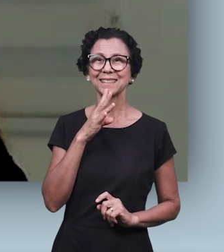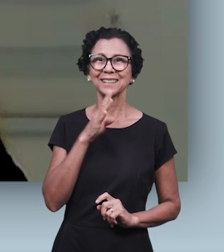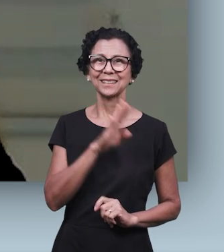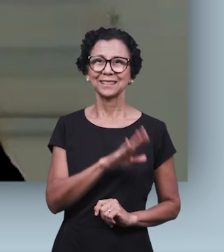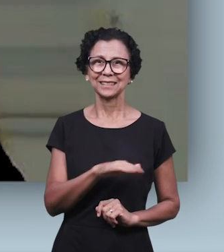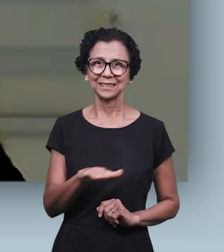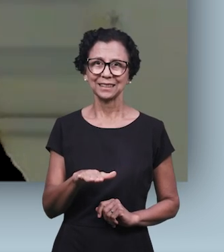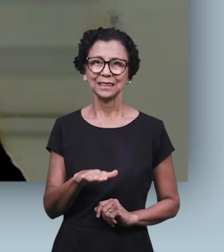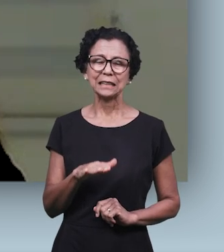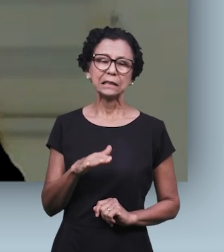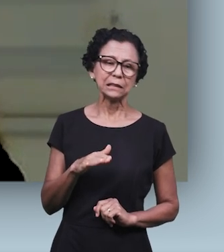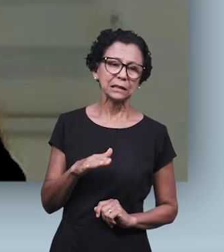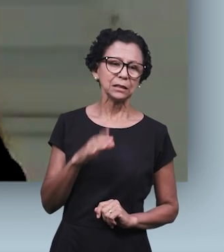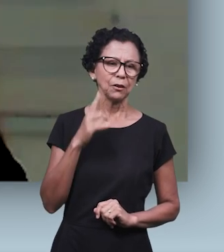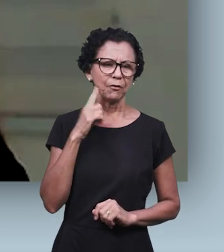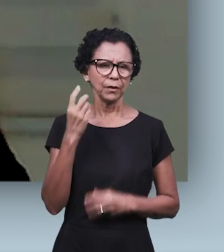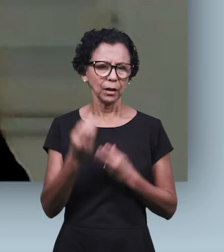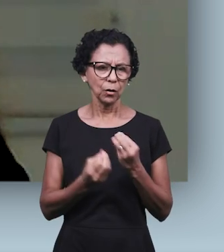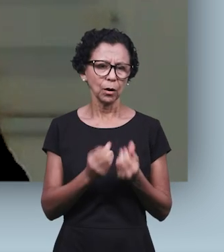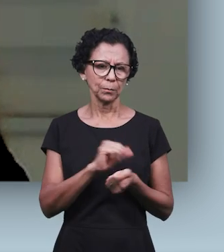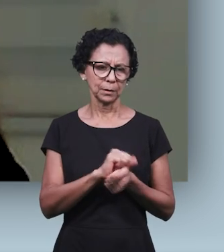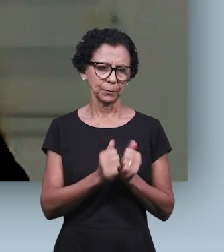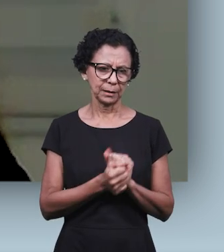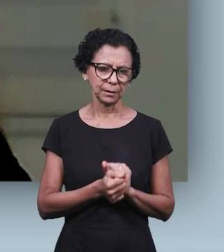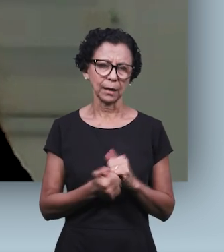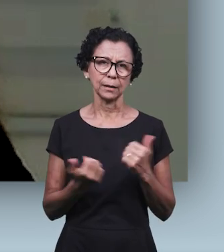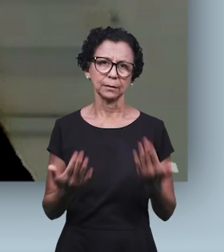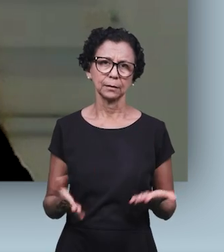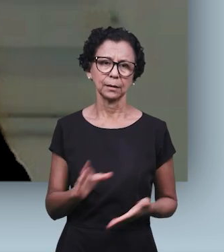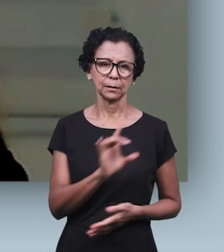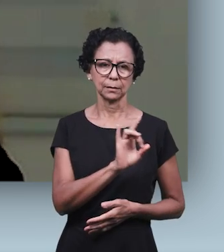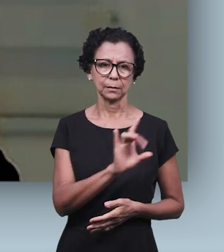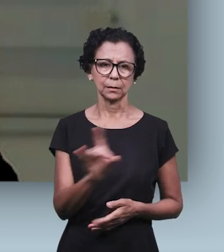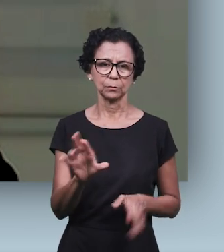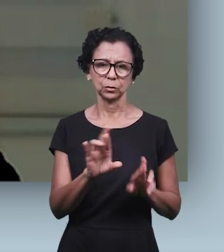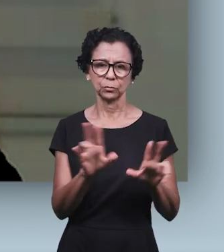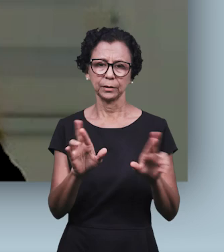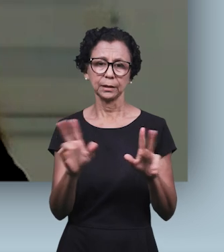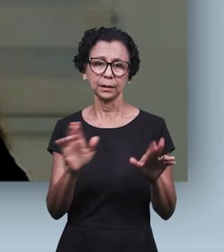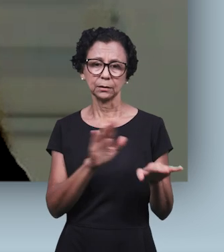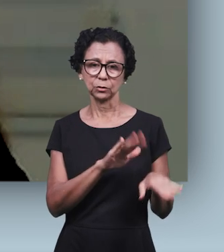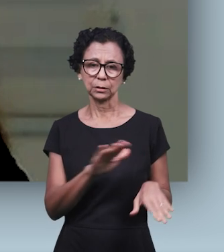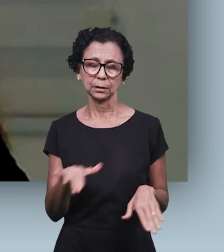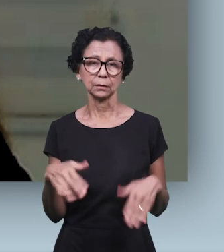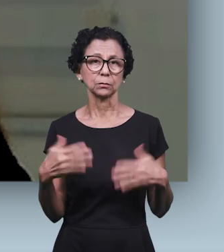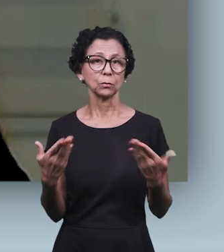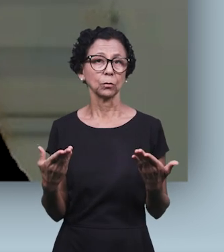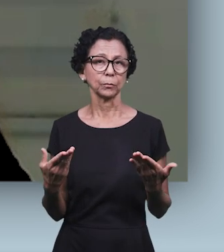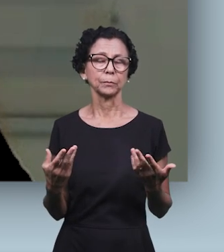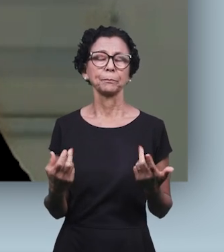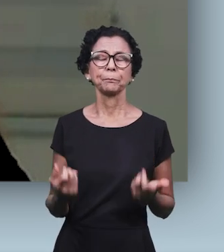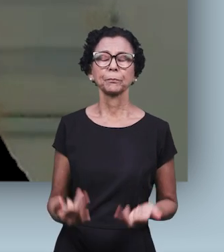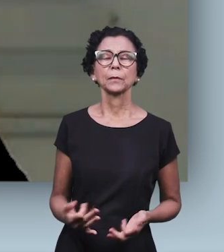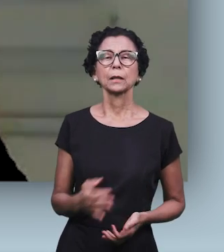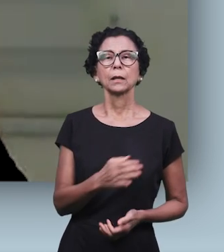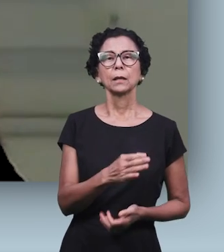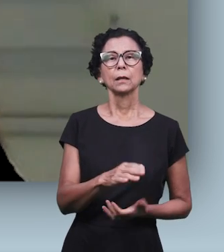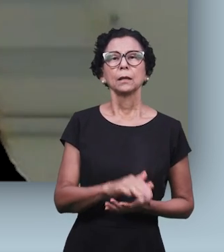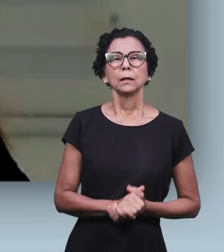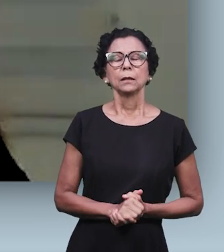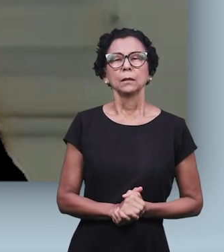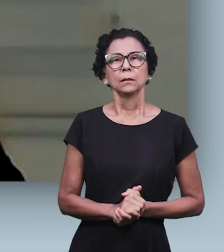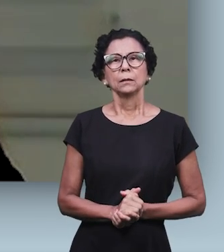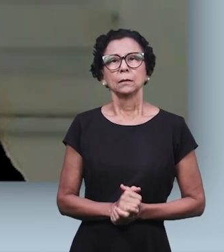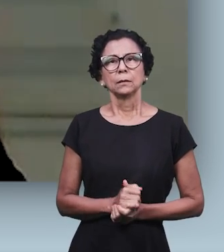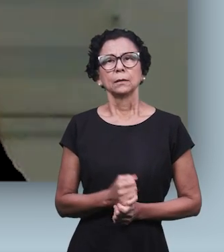criança e ver a forma de aprendizagem dela, porque cada uma aprende de uma forma. O que eu quero dizer com isso? Tem crianças